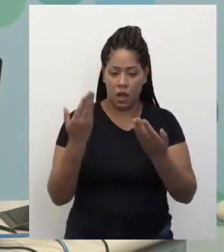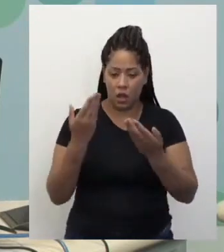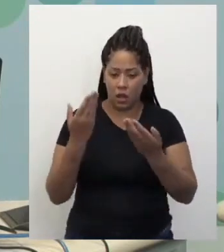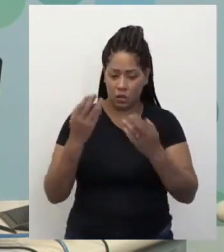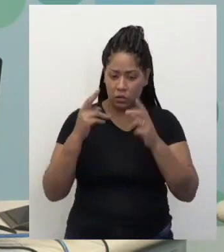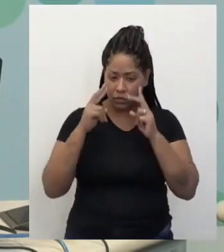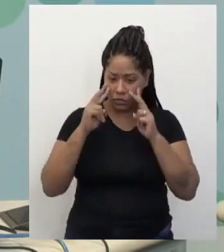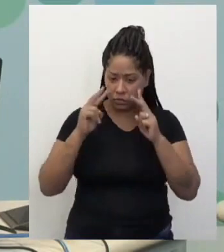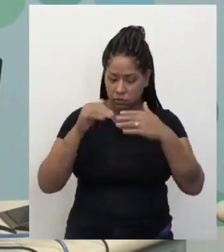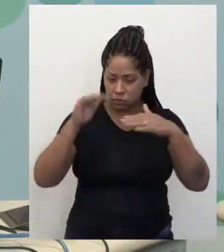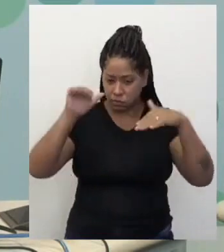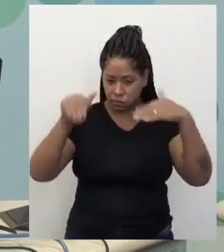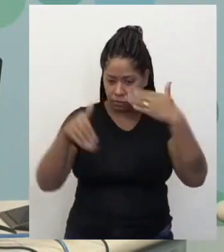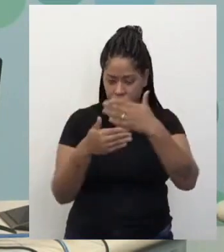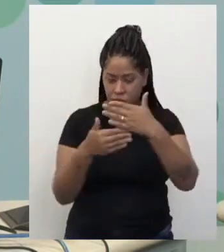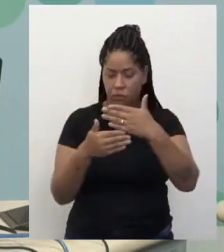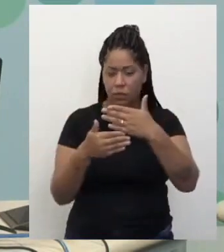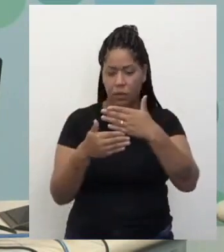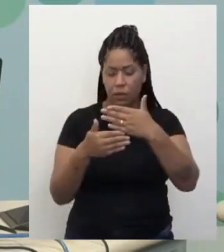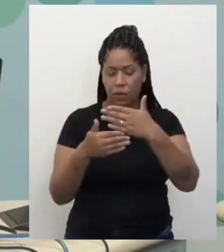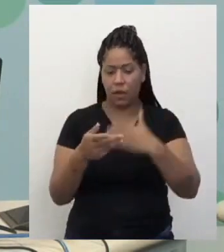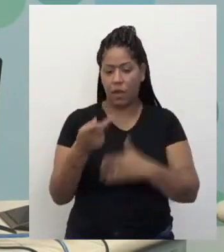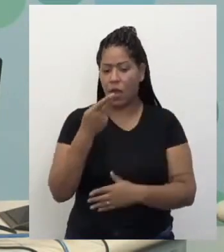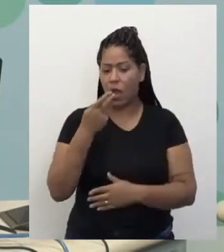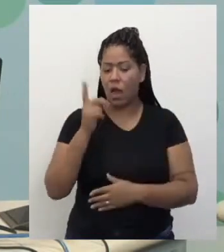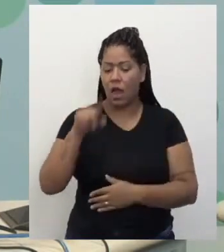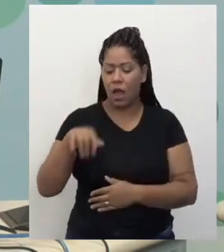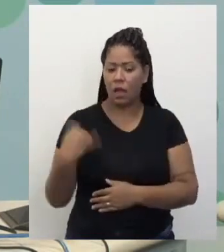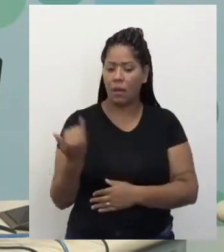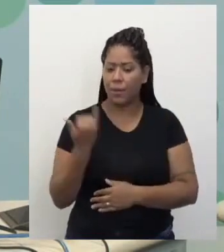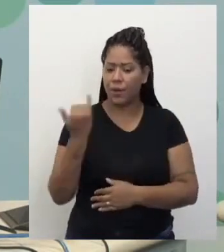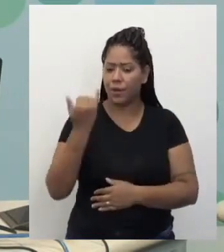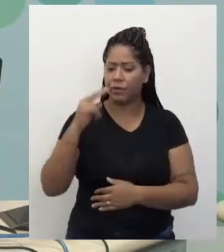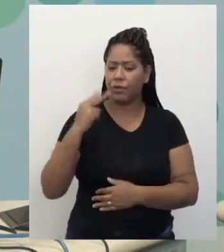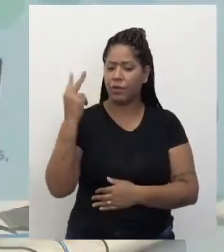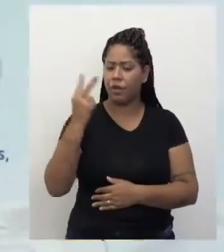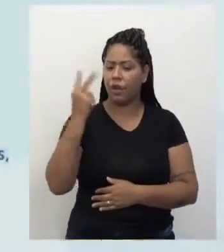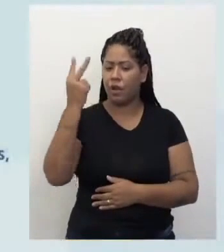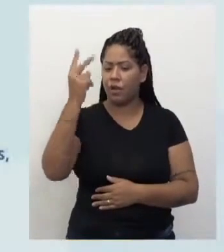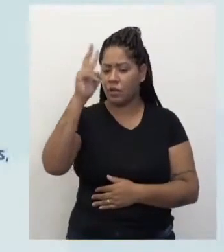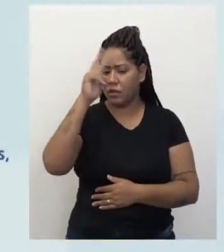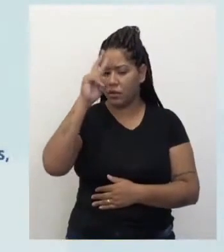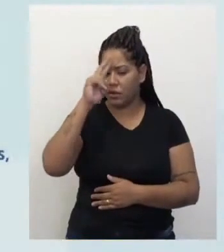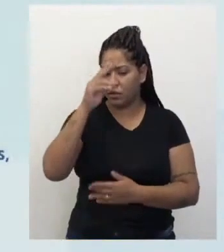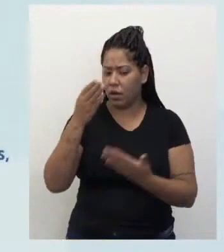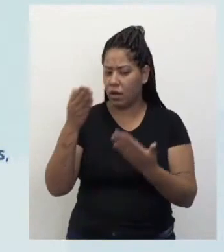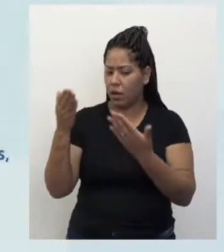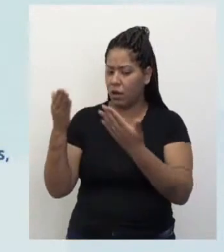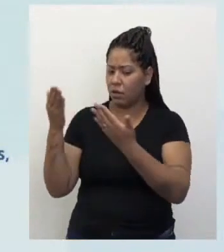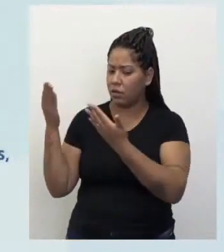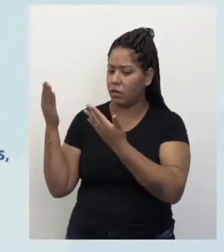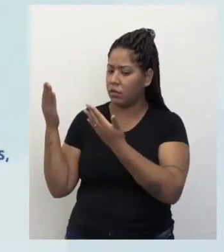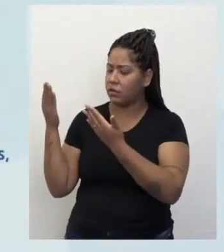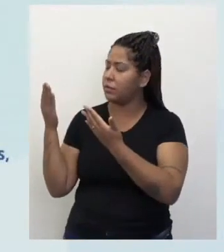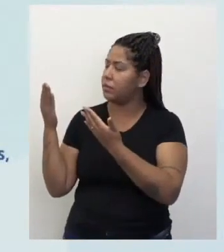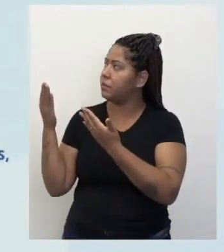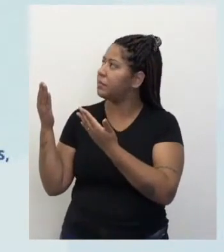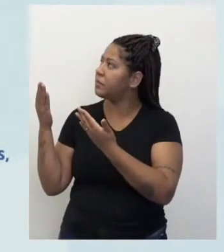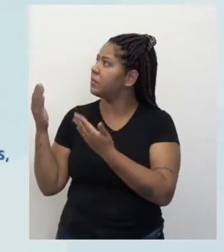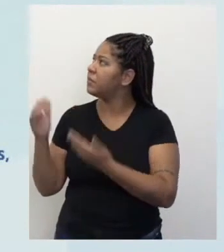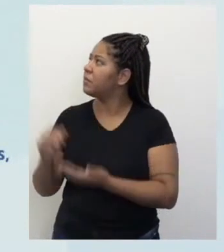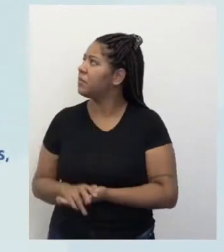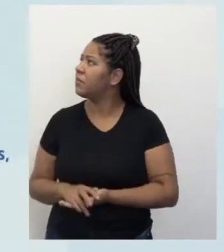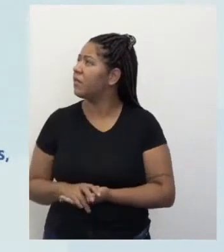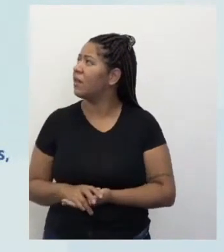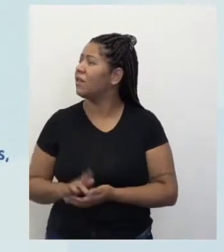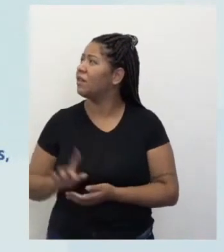último slide, para a gente falar da importância da valorização da memória. 2 imagens rapidinhas para vocês. Então, a imagem da